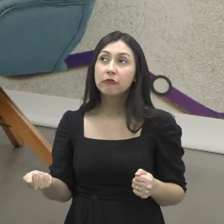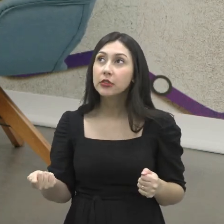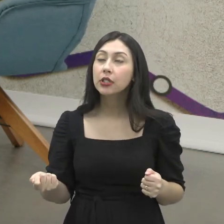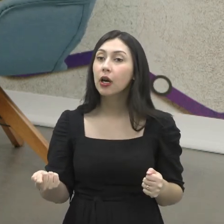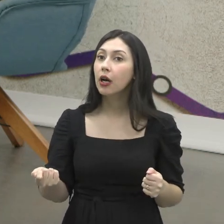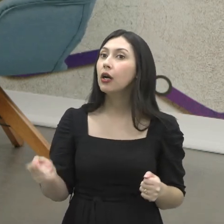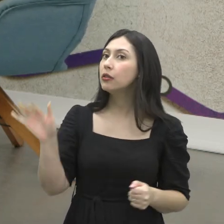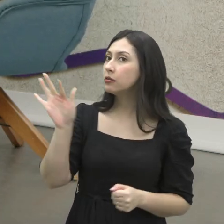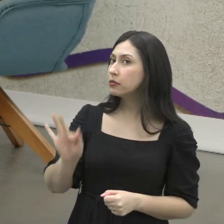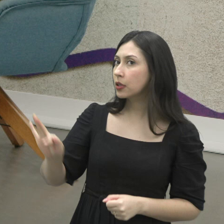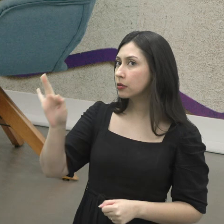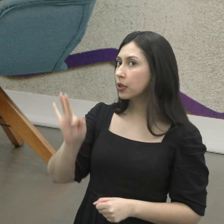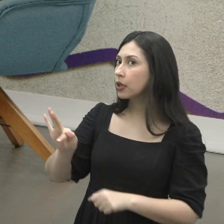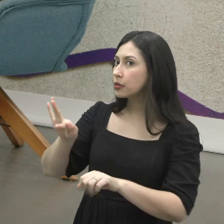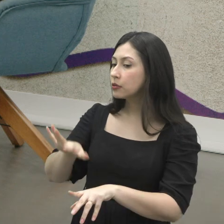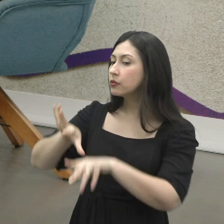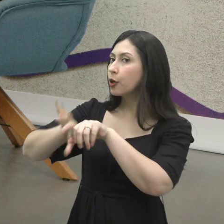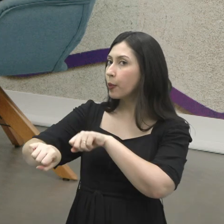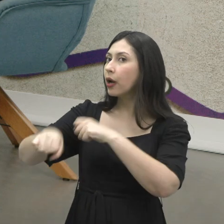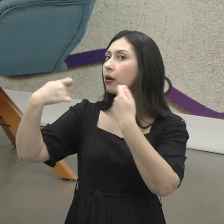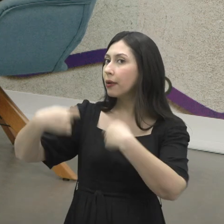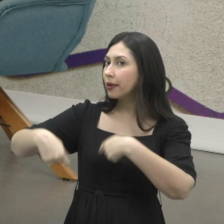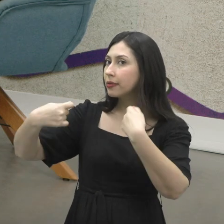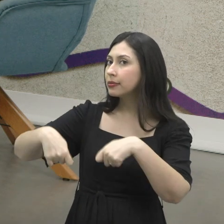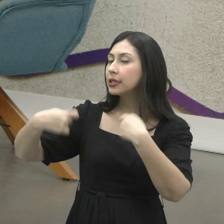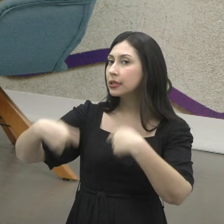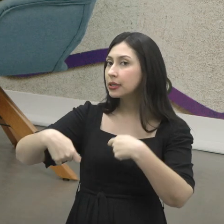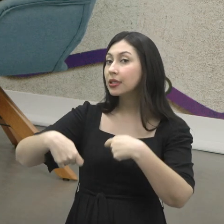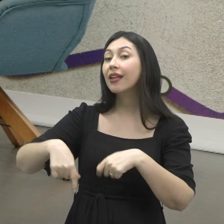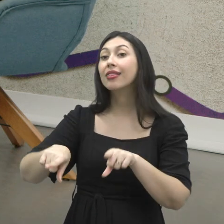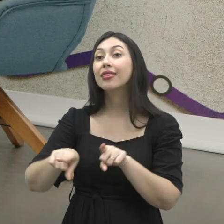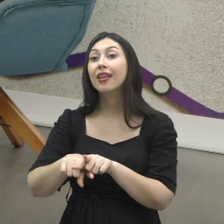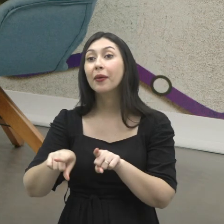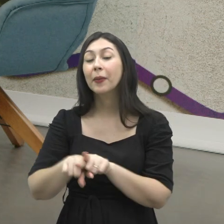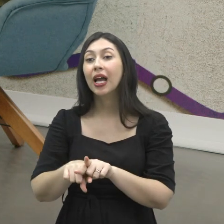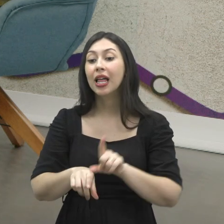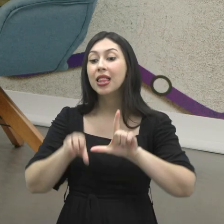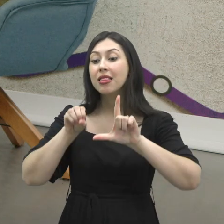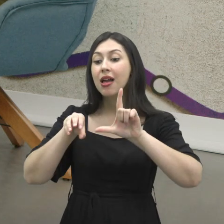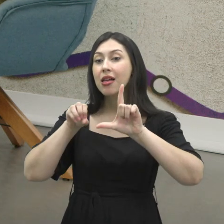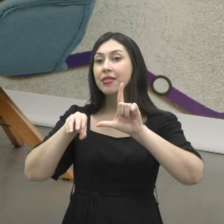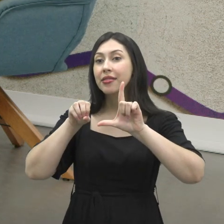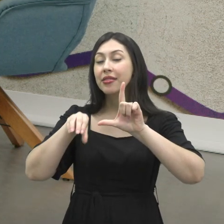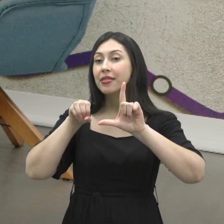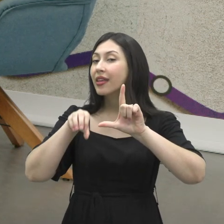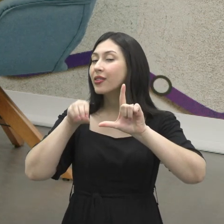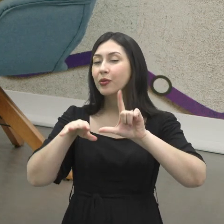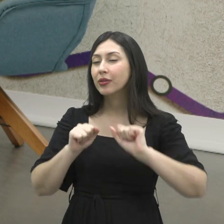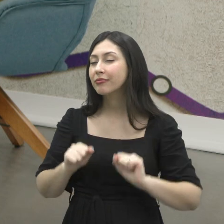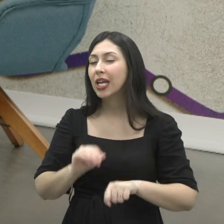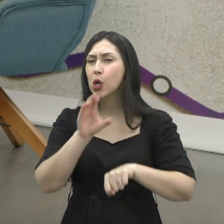além da sua formação principal, né, que para você atuar dentro da educação, você precisa ter a licenciatura. Todos esses cursos, mesmo